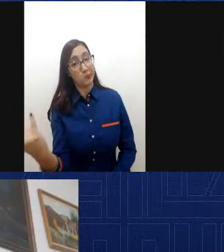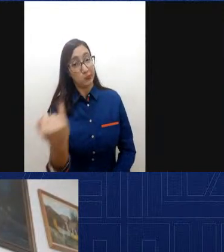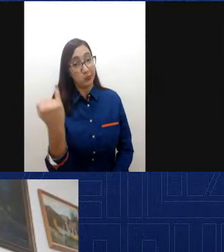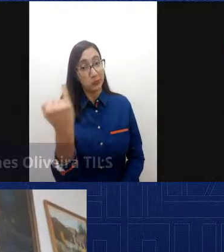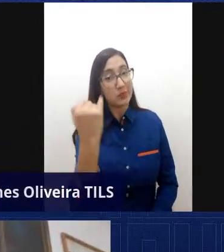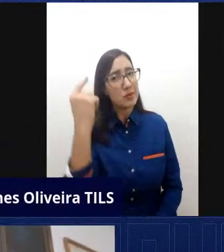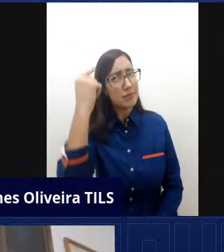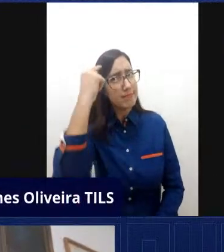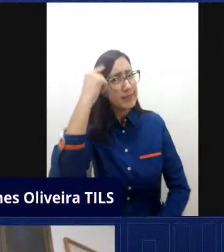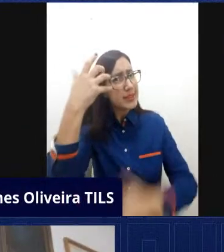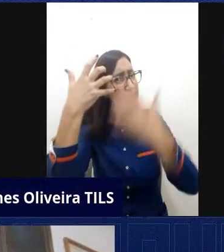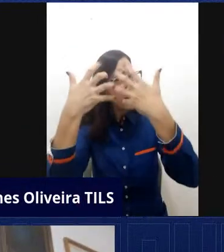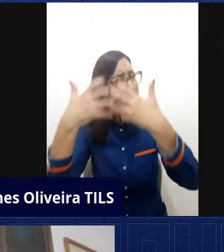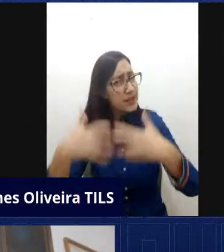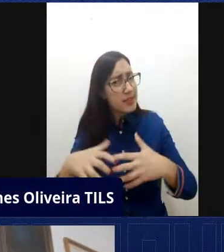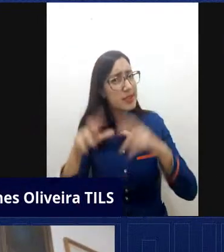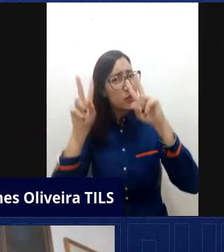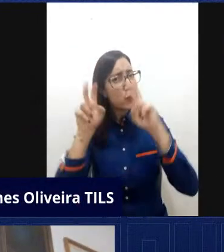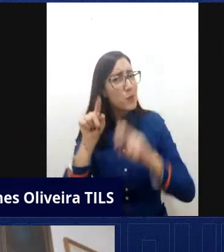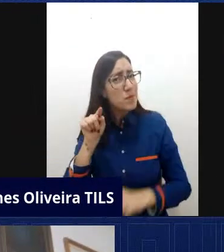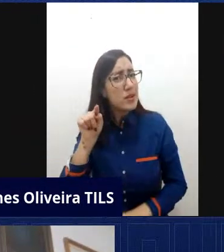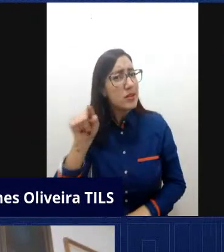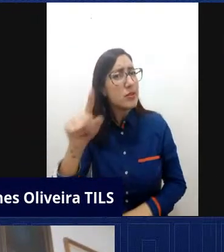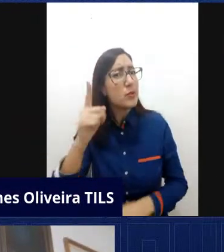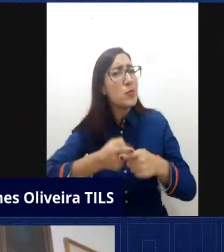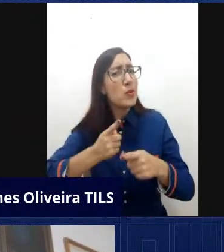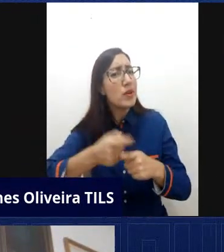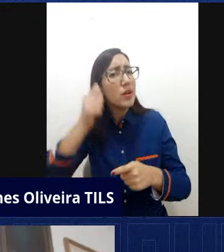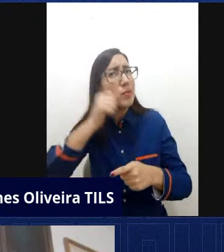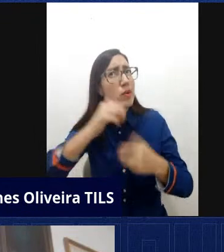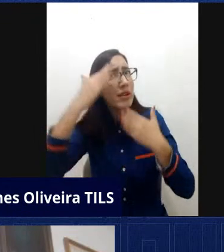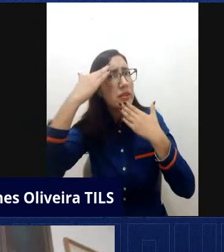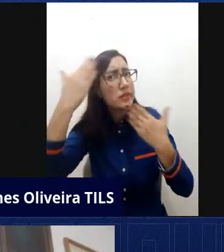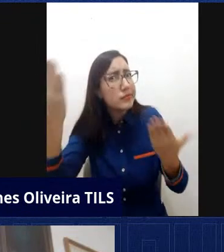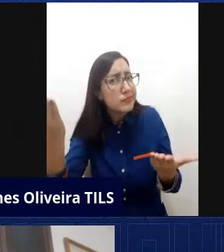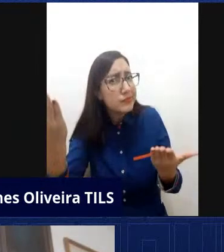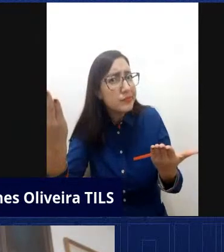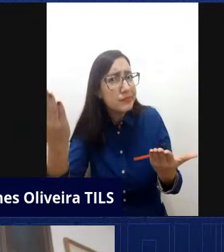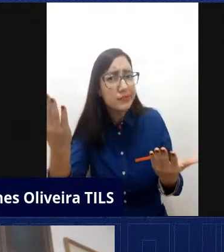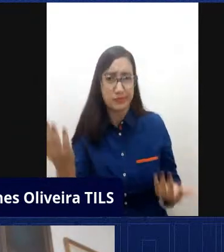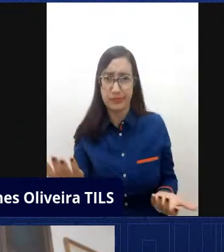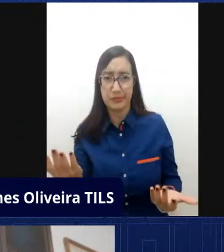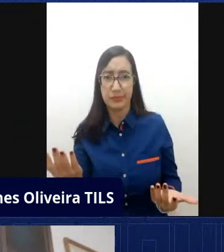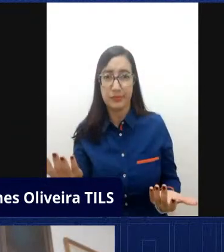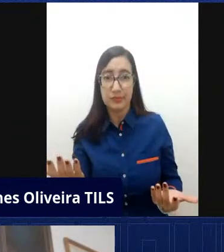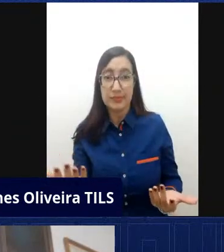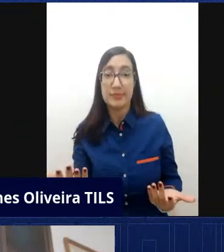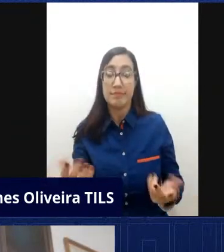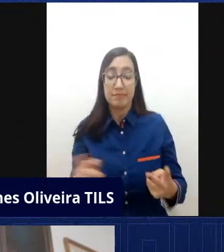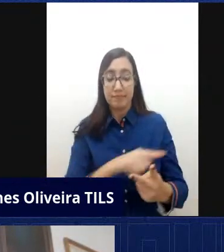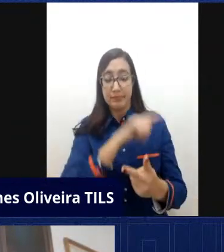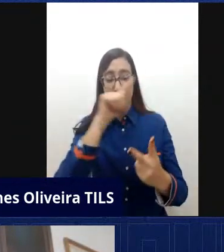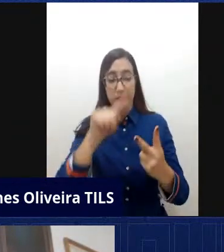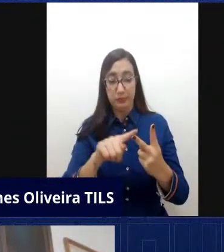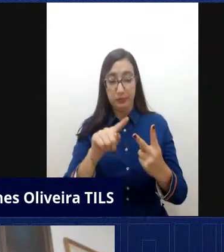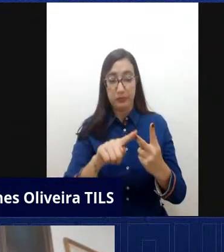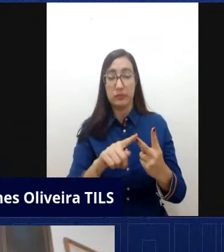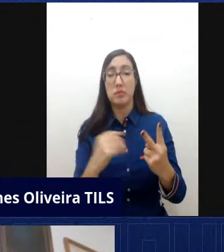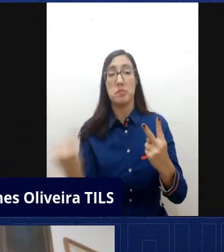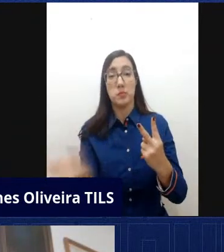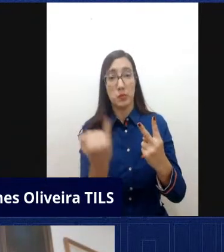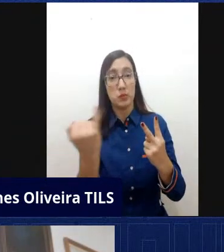a dificuldade que foi a PEC das empregadas domésticas, né? Assim, e a gente pensar que essa só foi